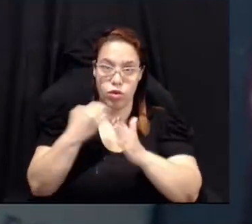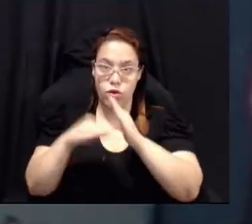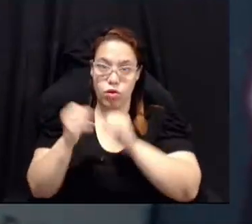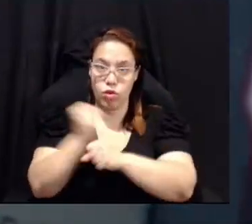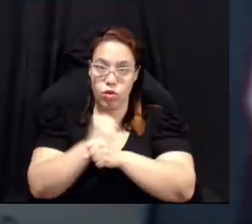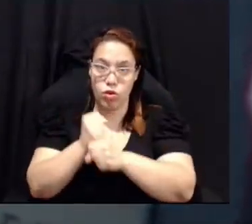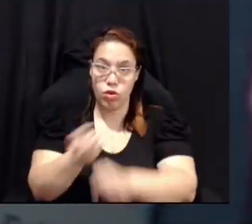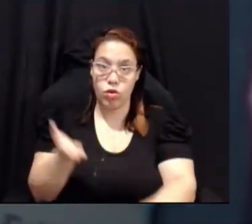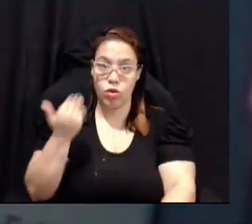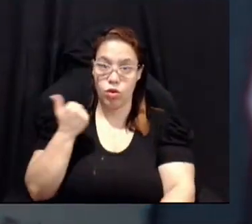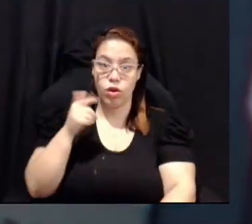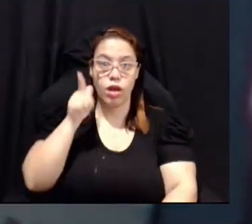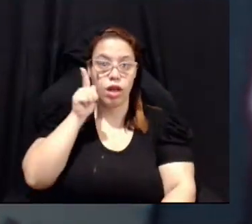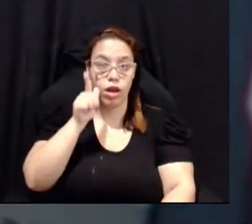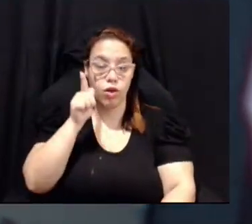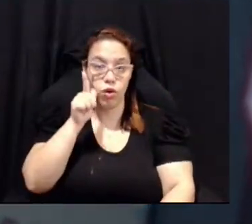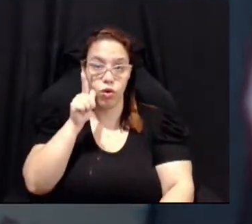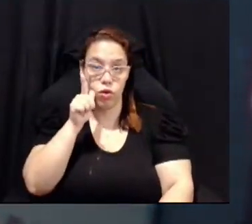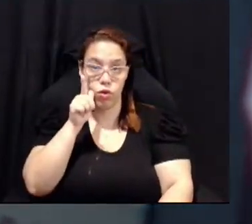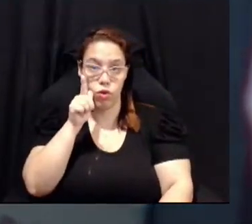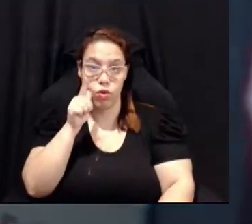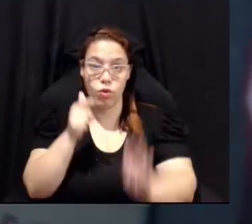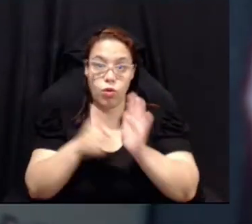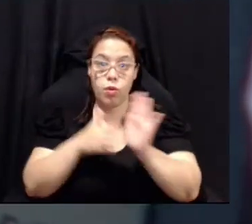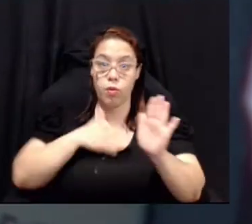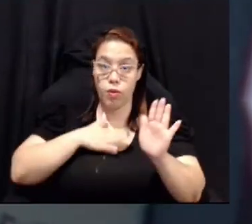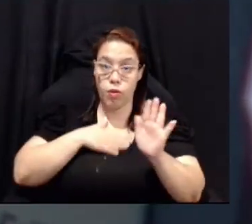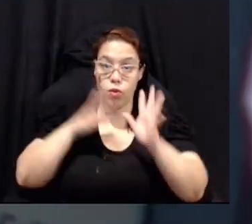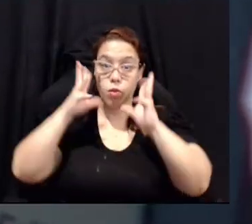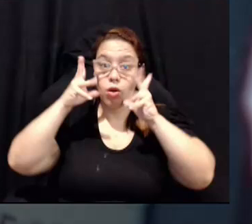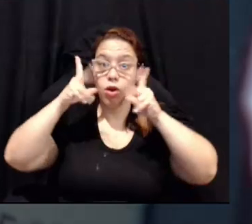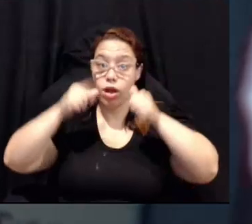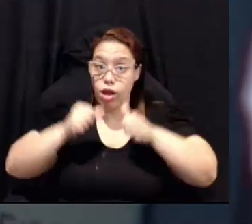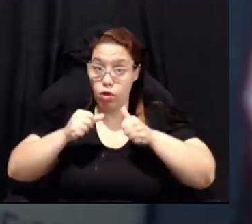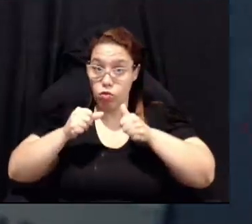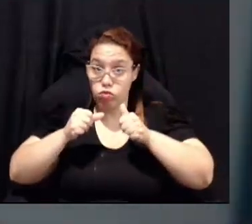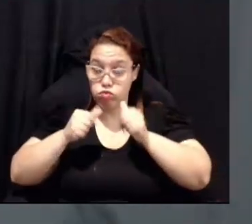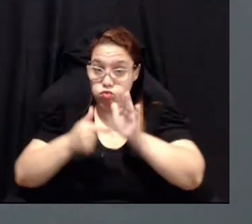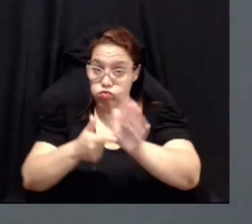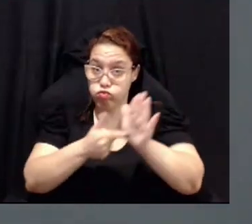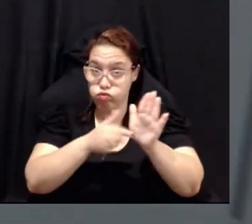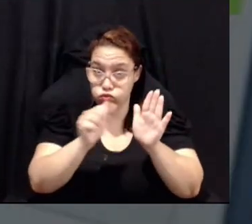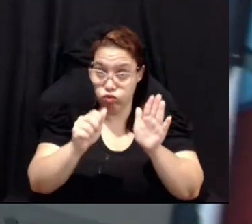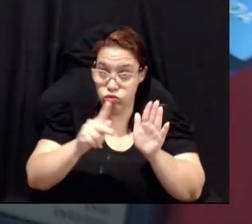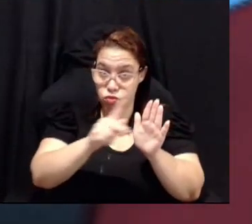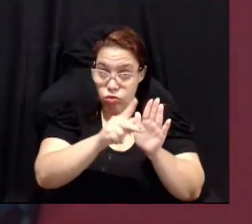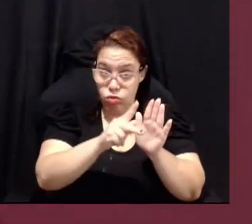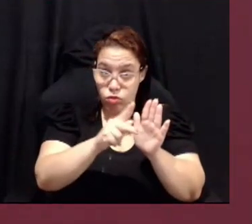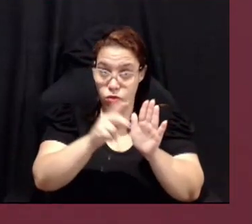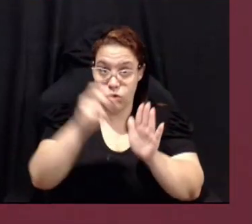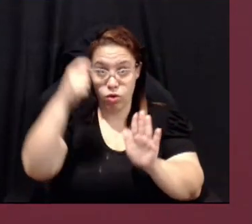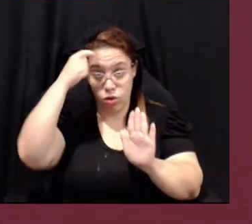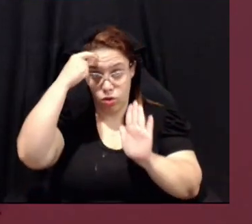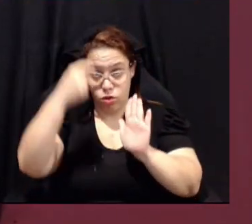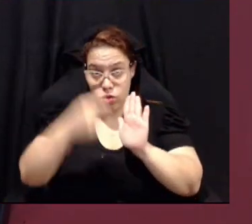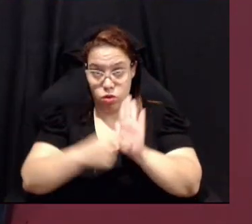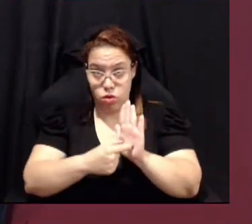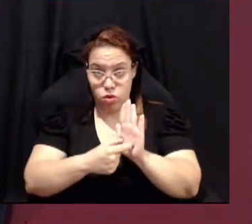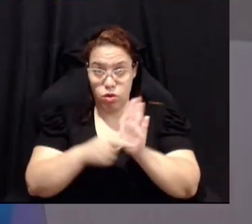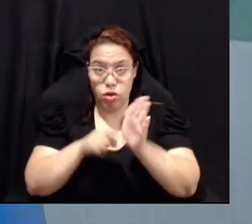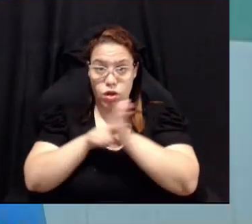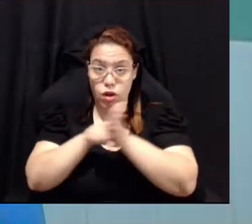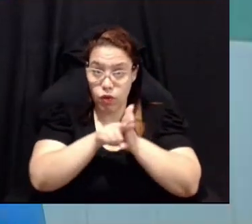muito legal, o Leãozinho, que é um aplicativo lá, uma inteligência artificial, que você vai fazendo perguntas para